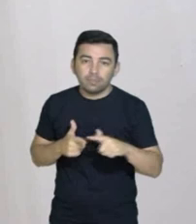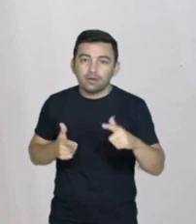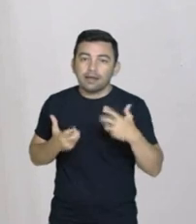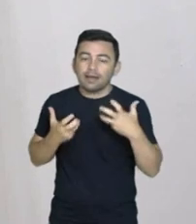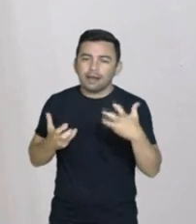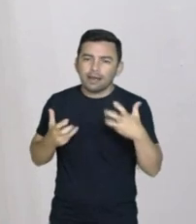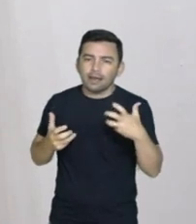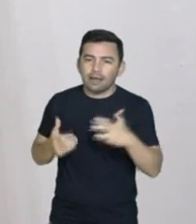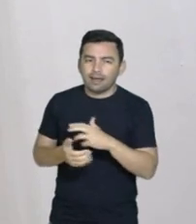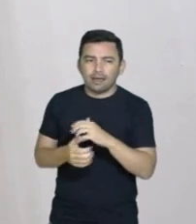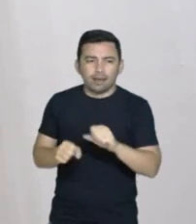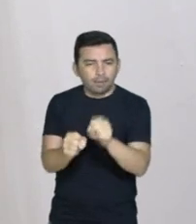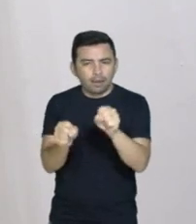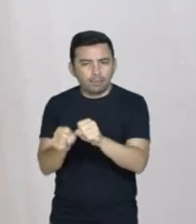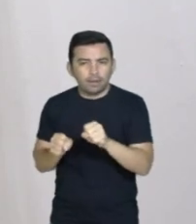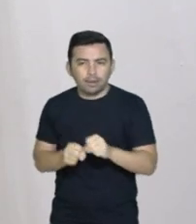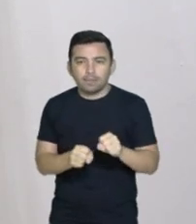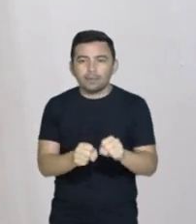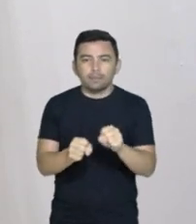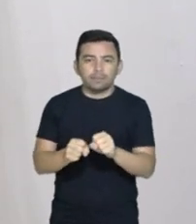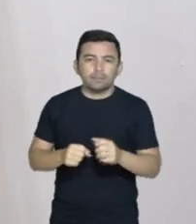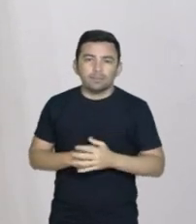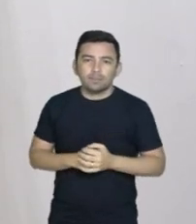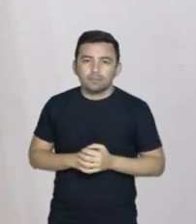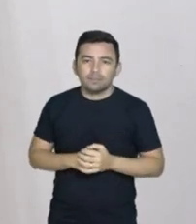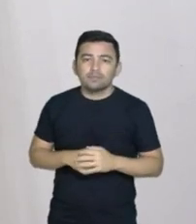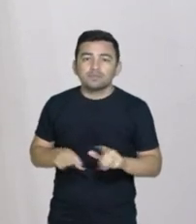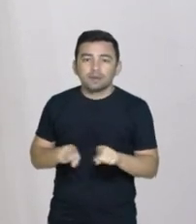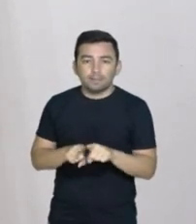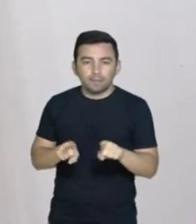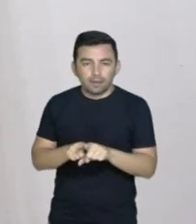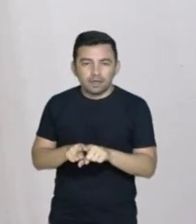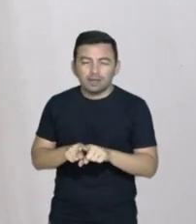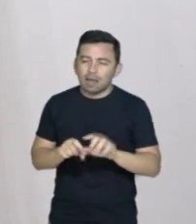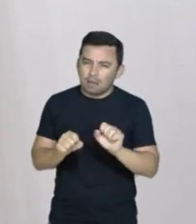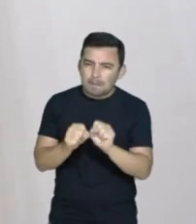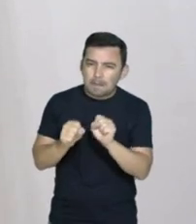a roça e destruir